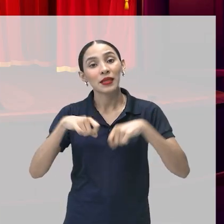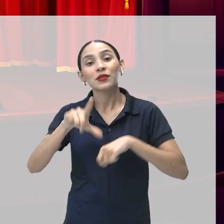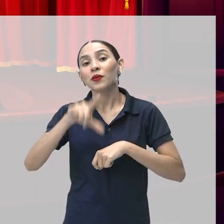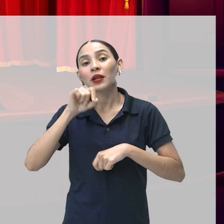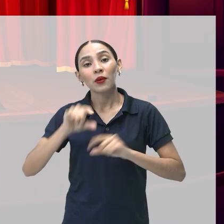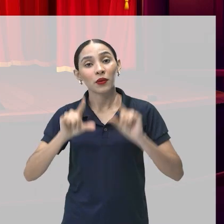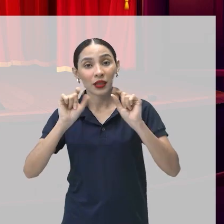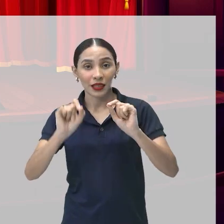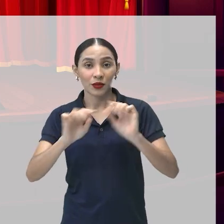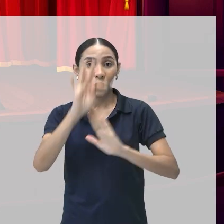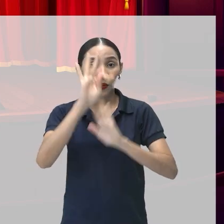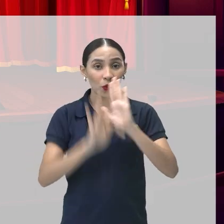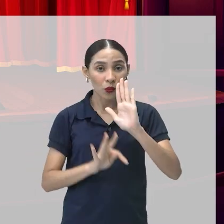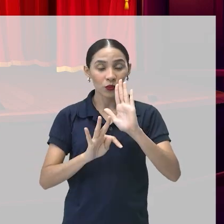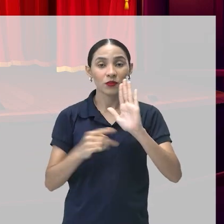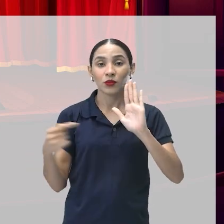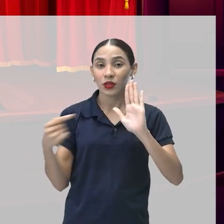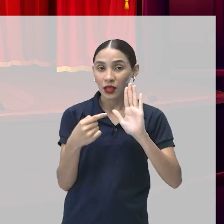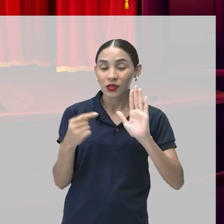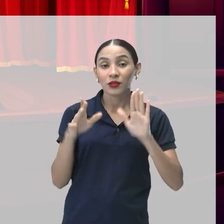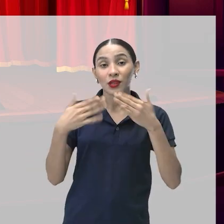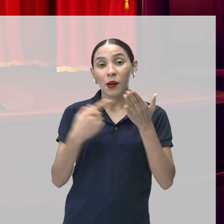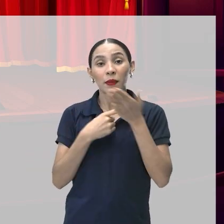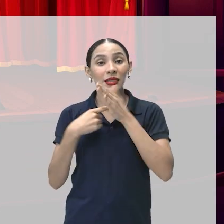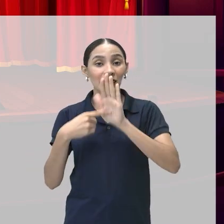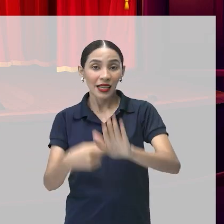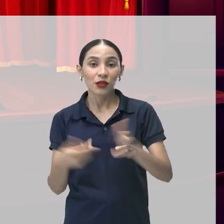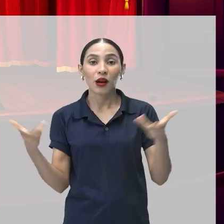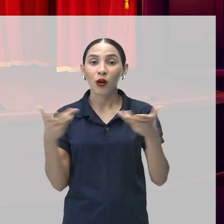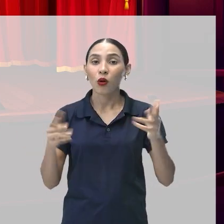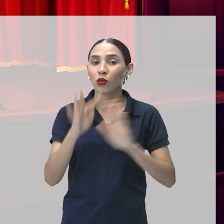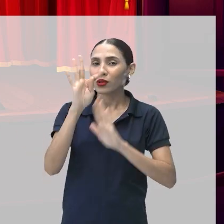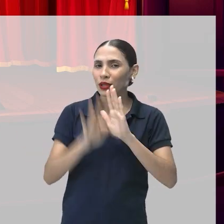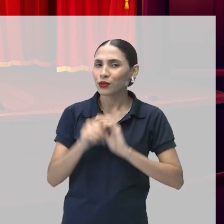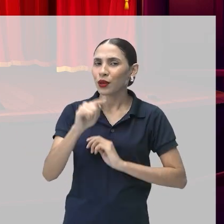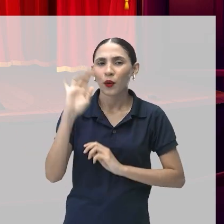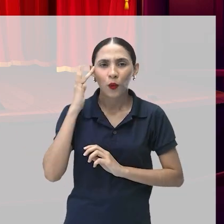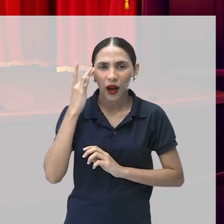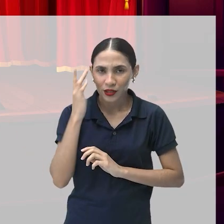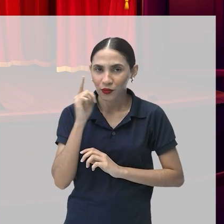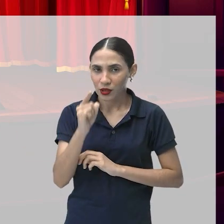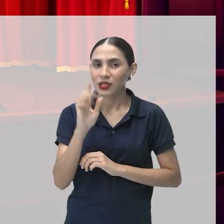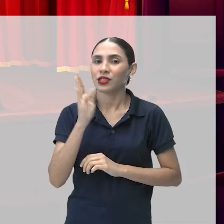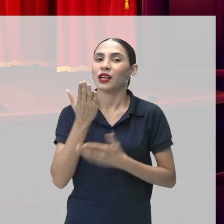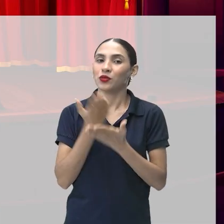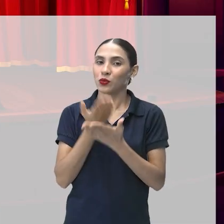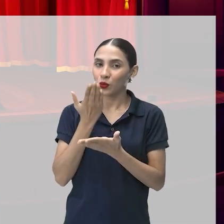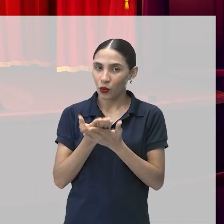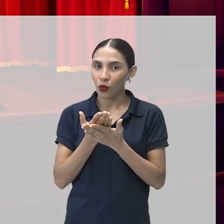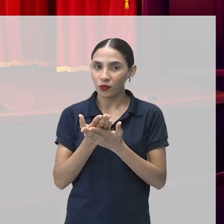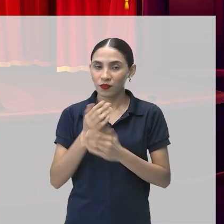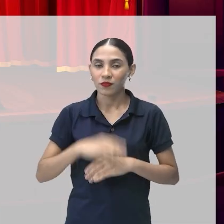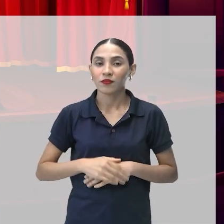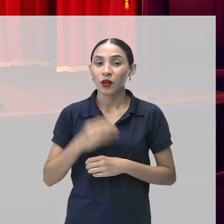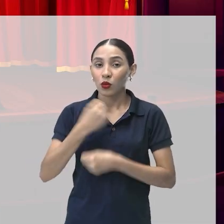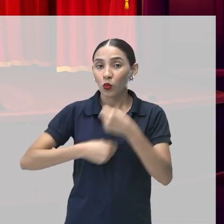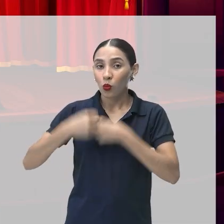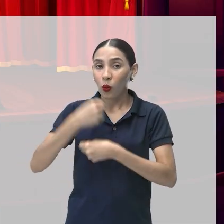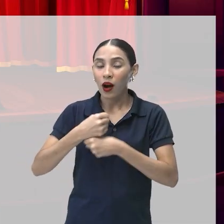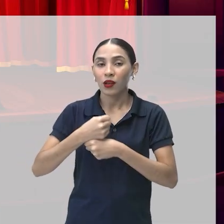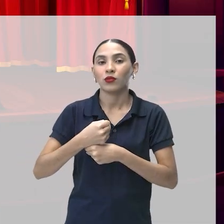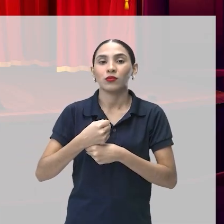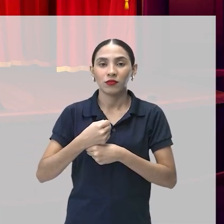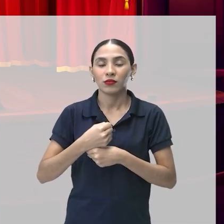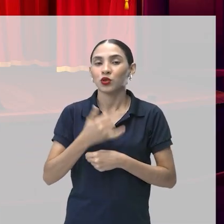quê? Um texto. E eu trouxe para vocês um texto que eu acho que vocês já trabalharam no componente de